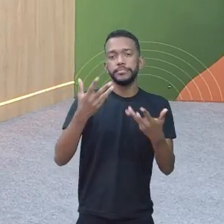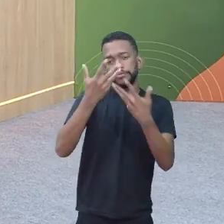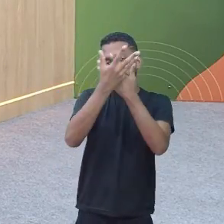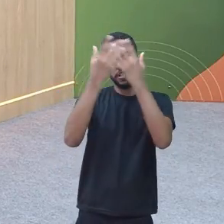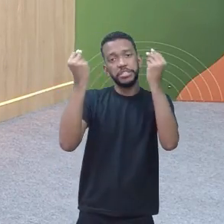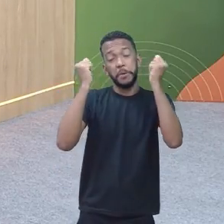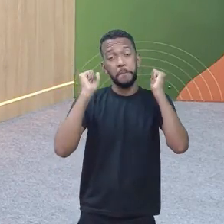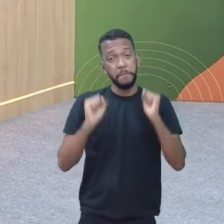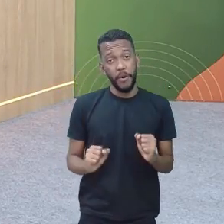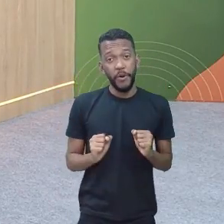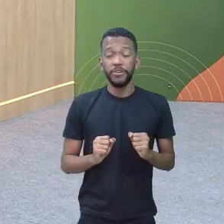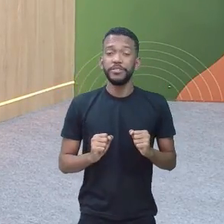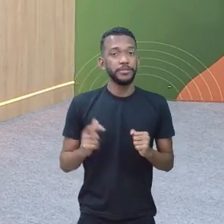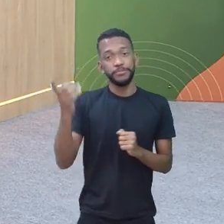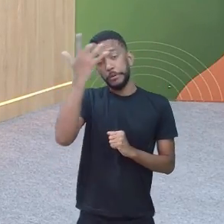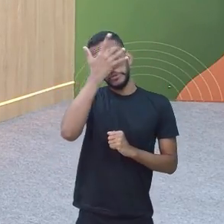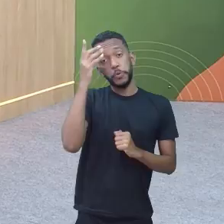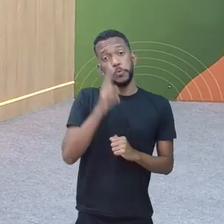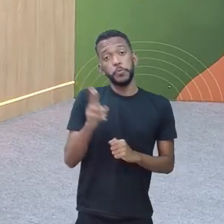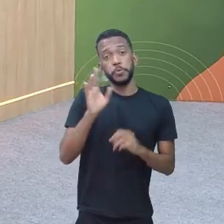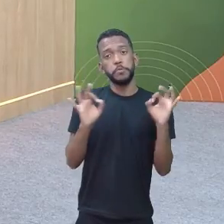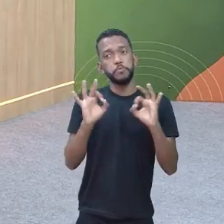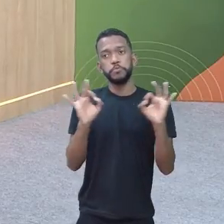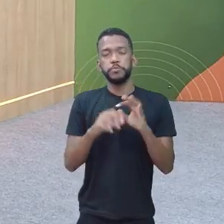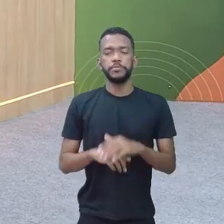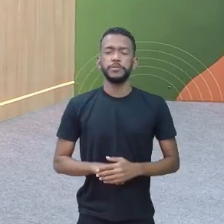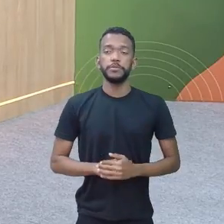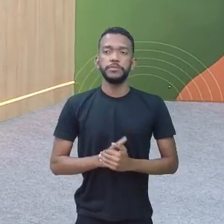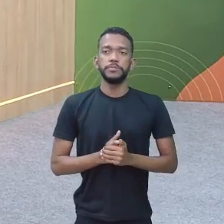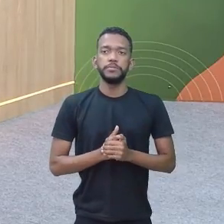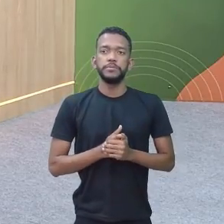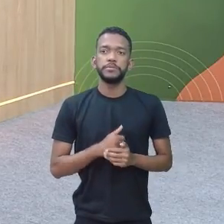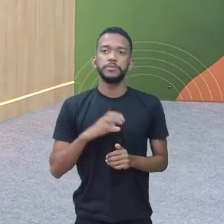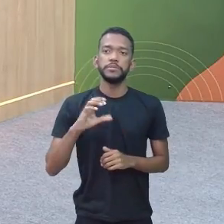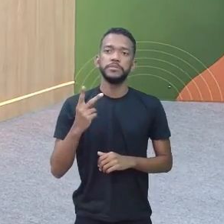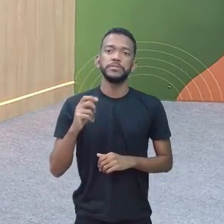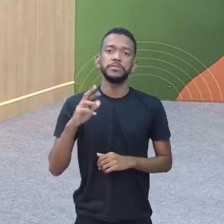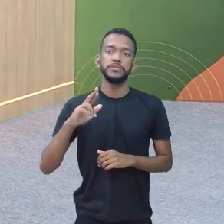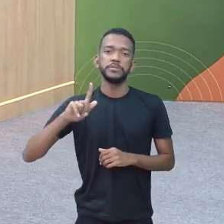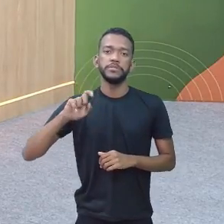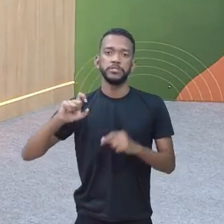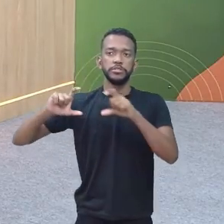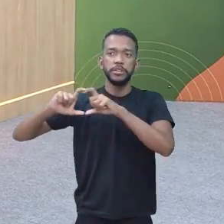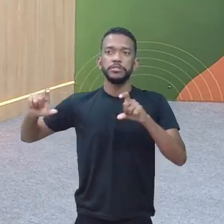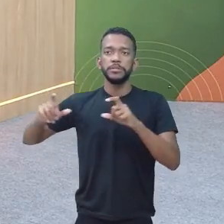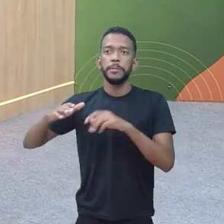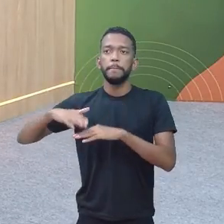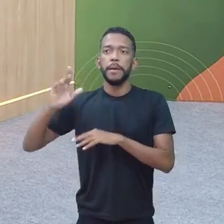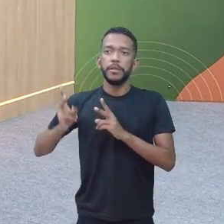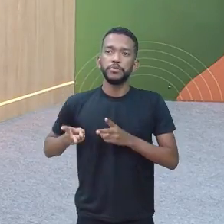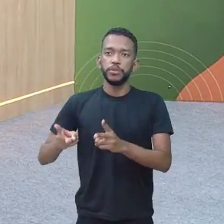completamente e ninguém mais esteja usando. A charge ela é um pouco mais duradoura.